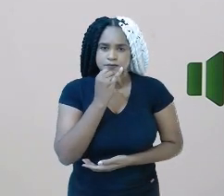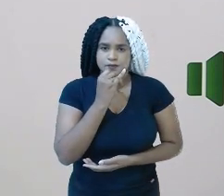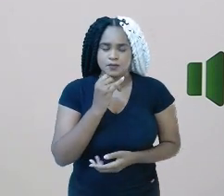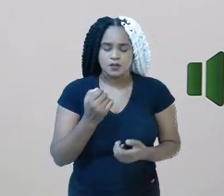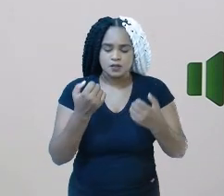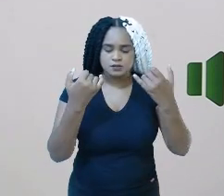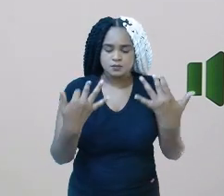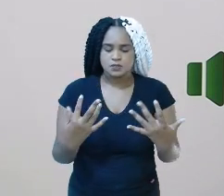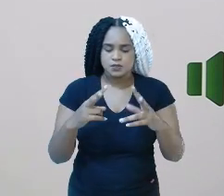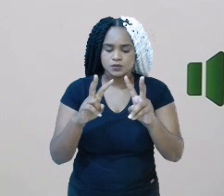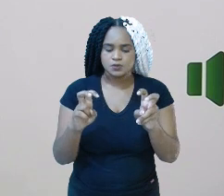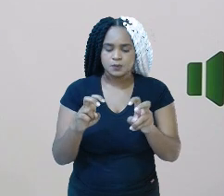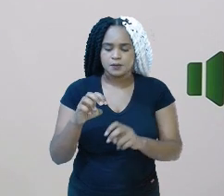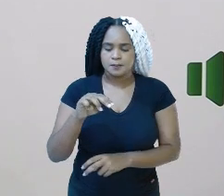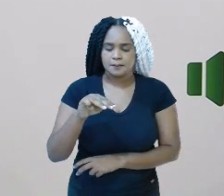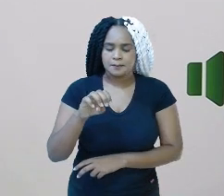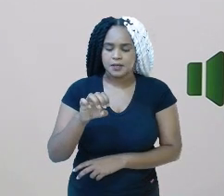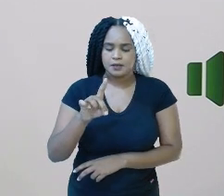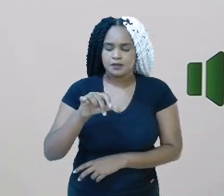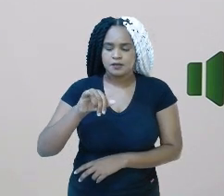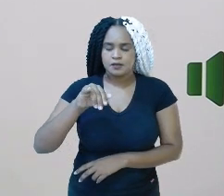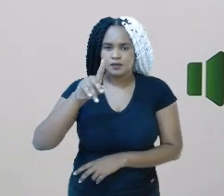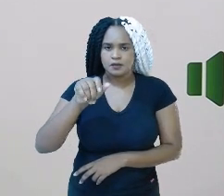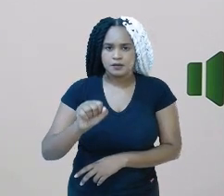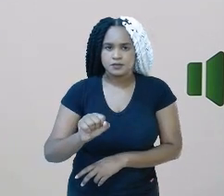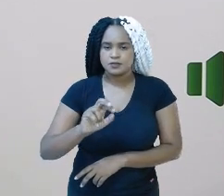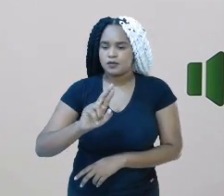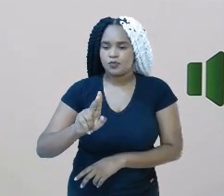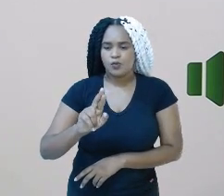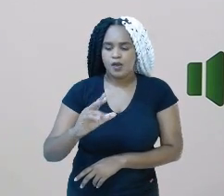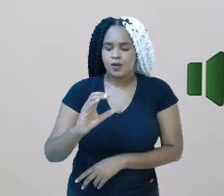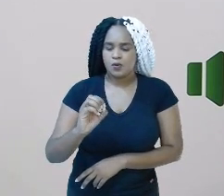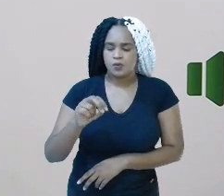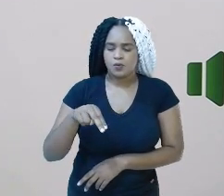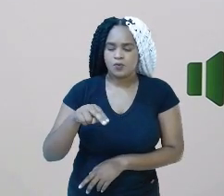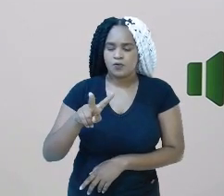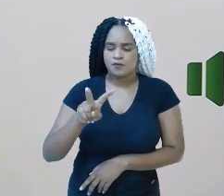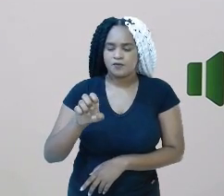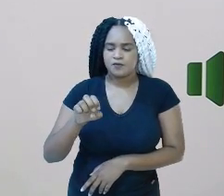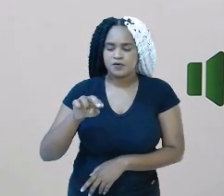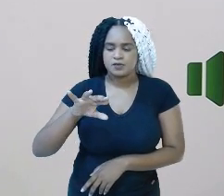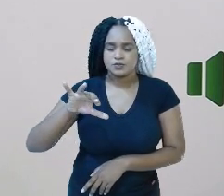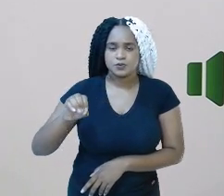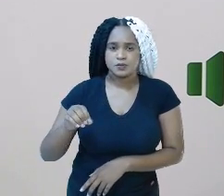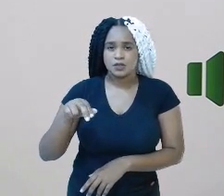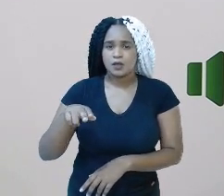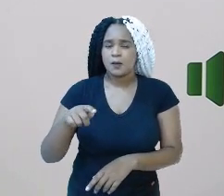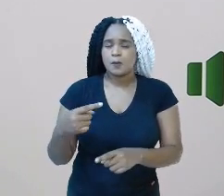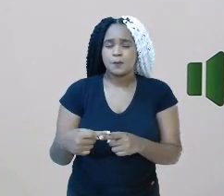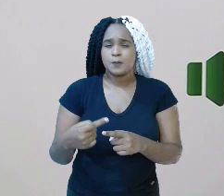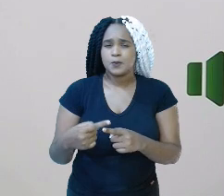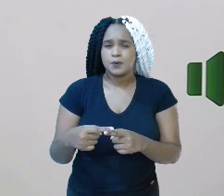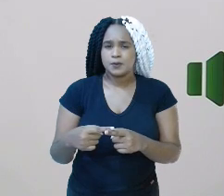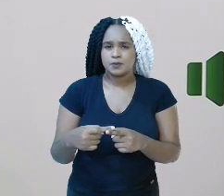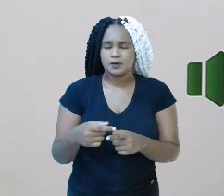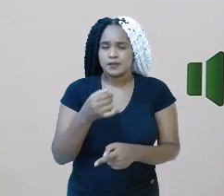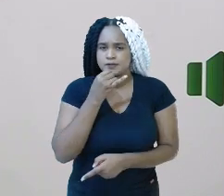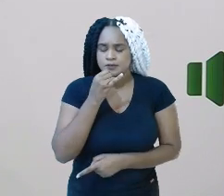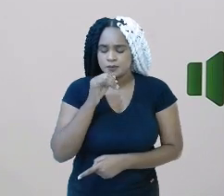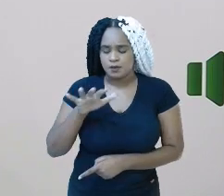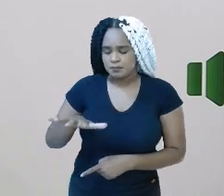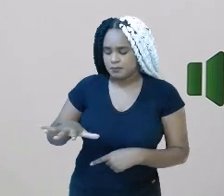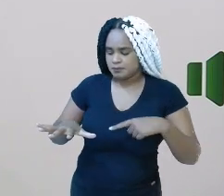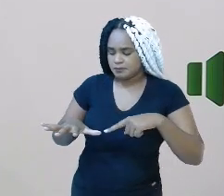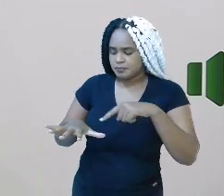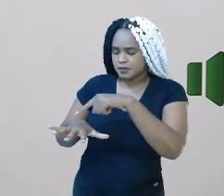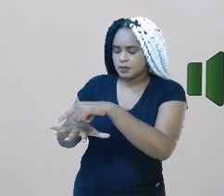gente faz um pequeno equívoco. Por quê? Um palmo para mim pode não ser um palmo para você.